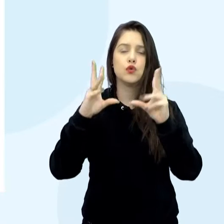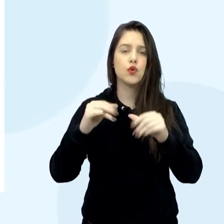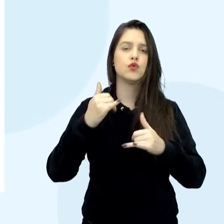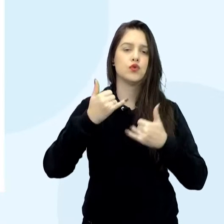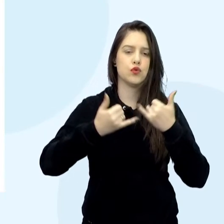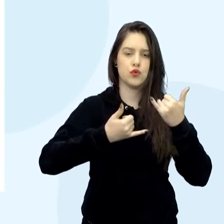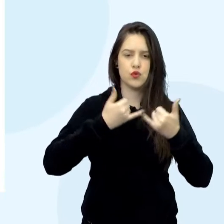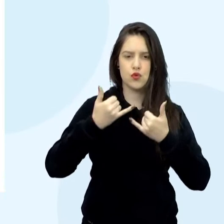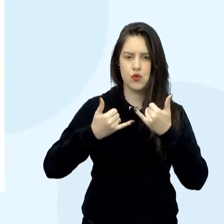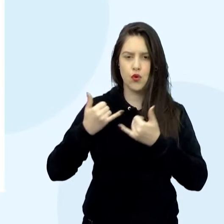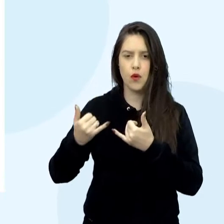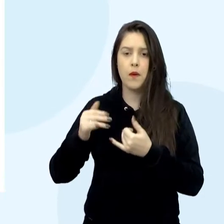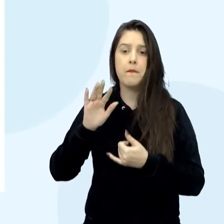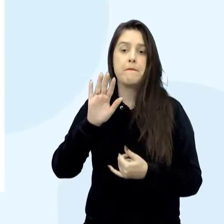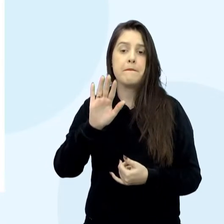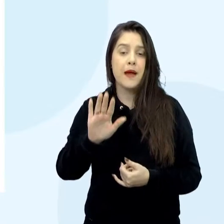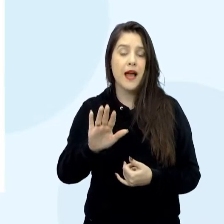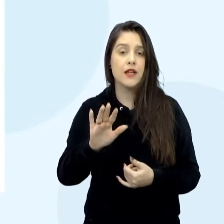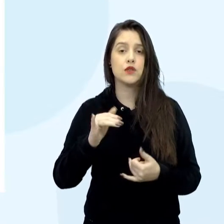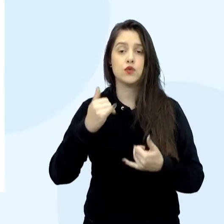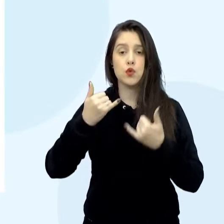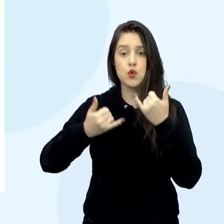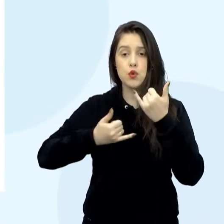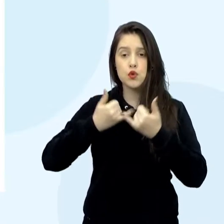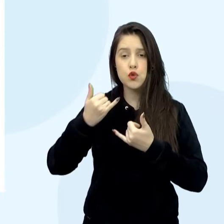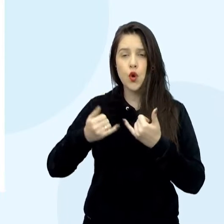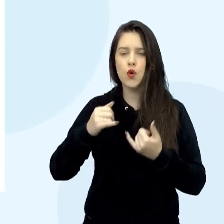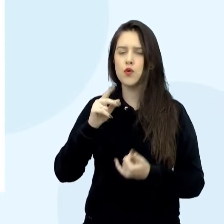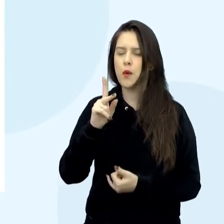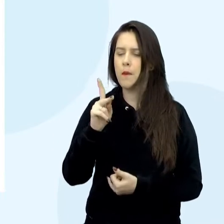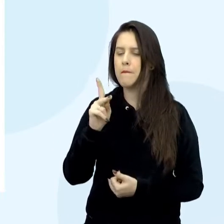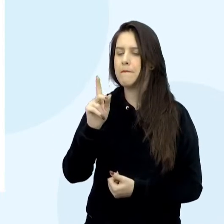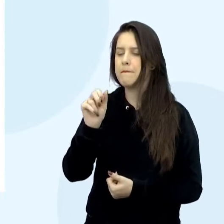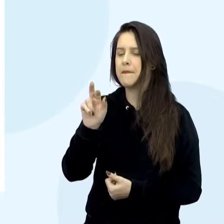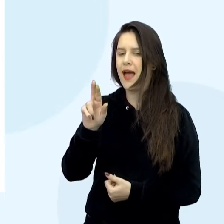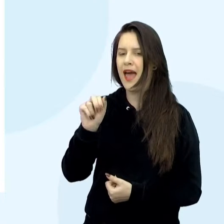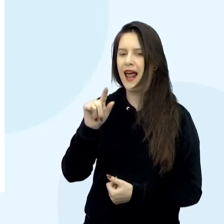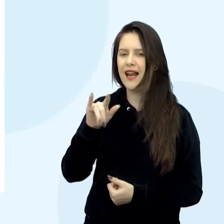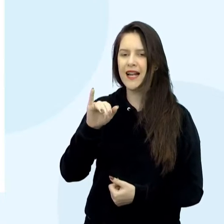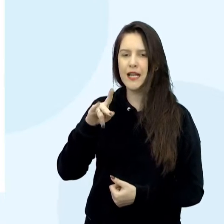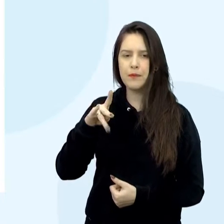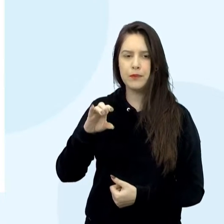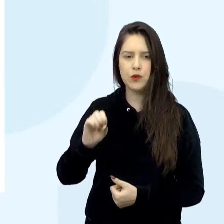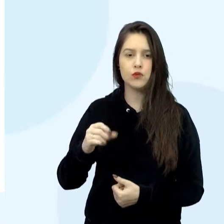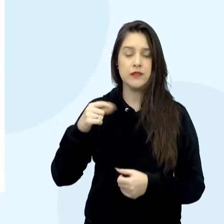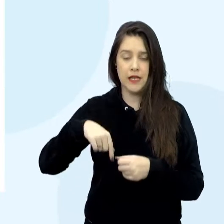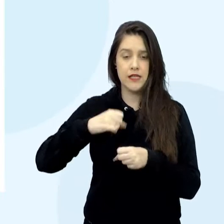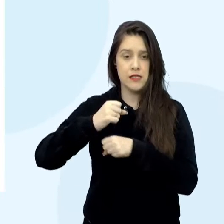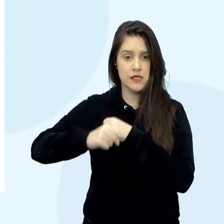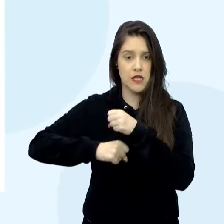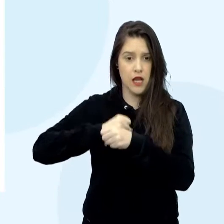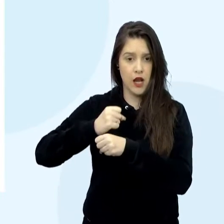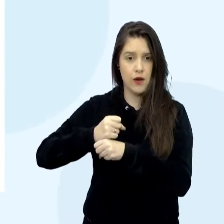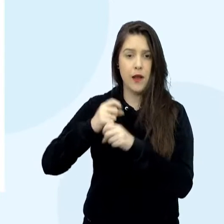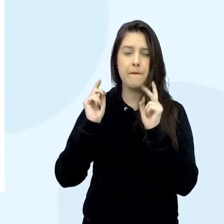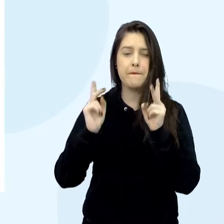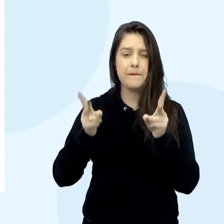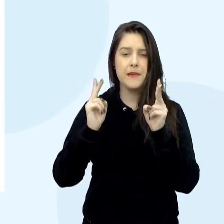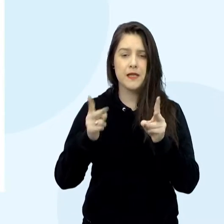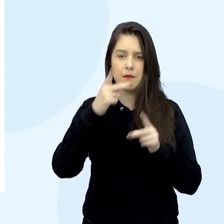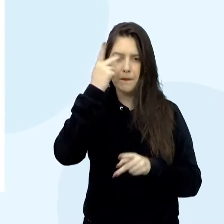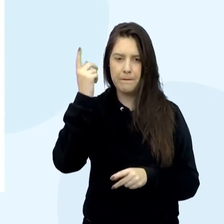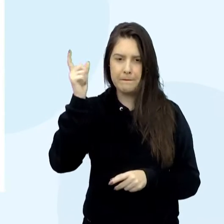jogos. No entanto, nos Jogos Paralímpicos do mesmo ano, a mesma emissora narrou poucos jogos